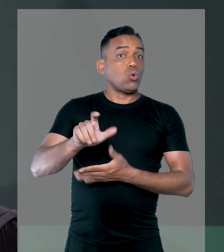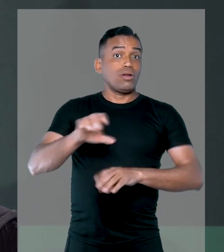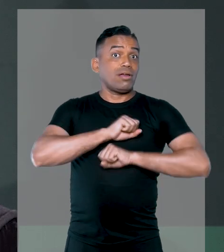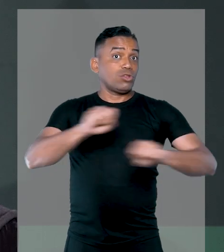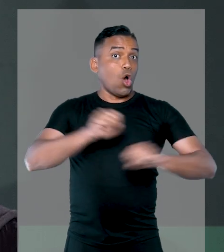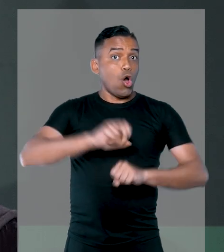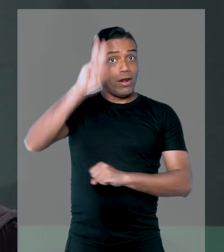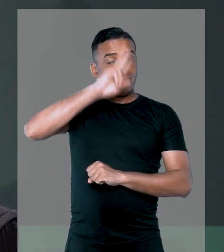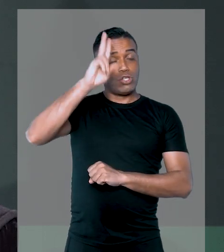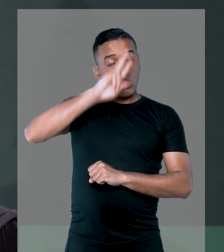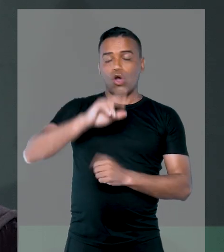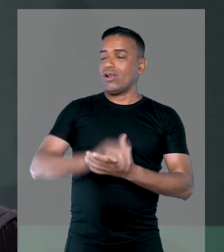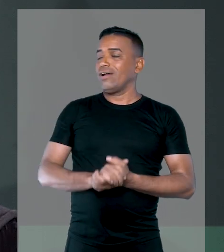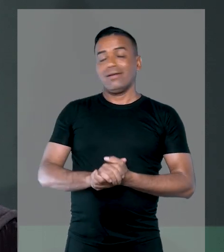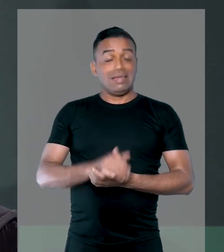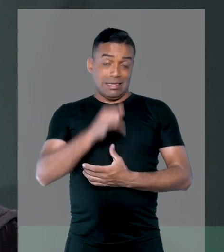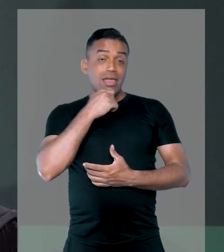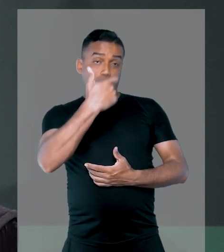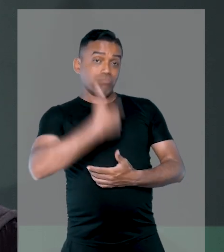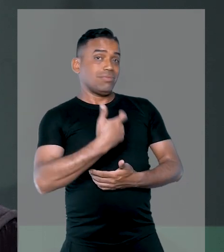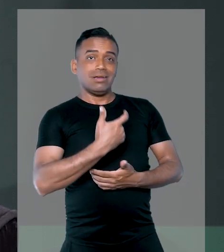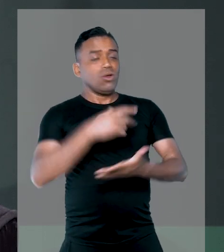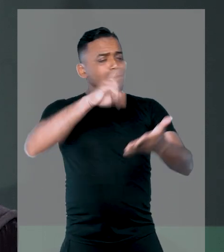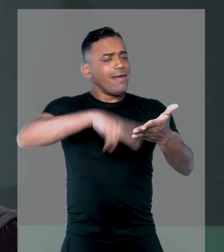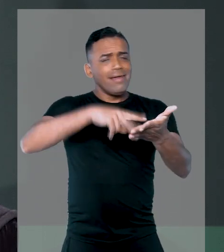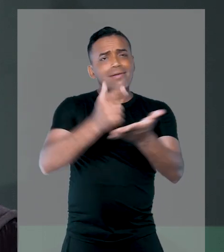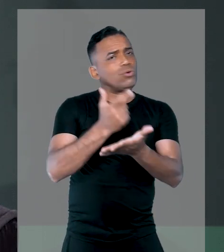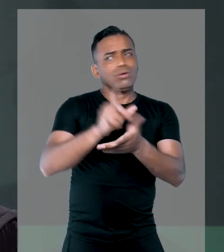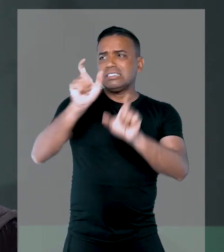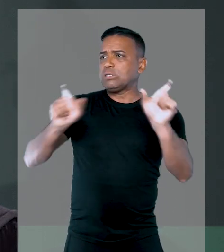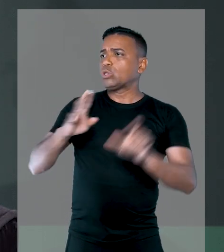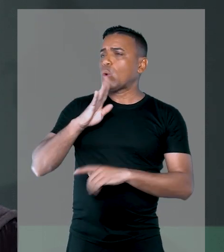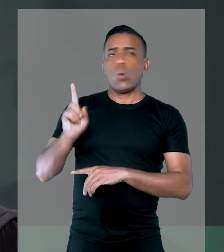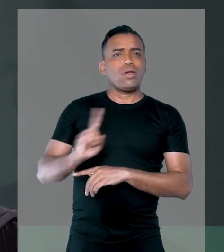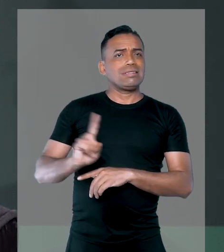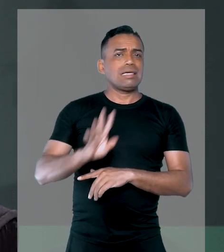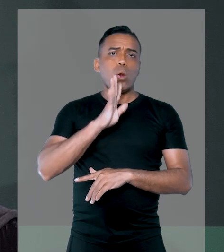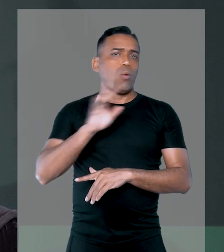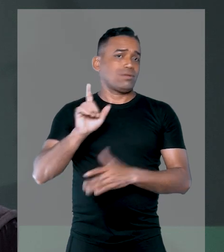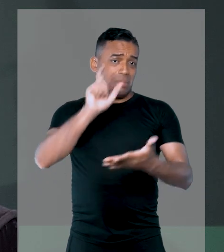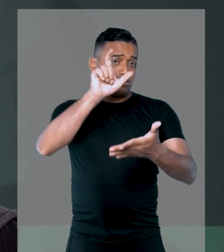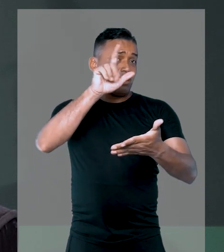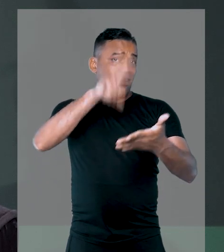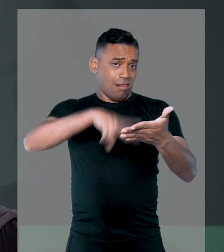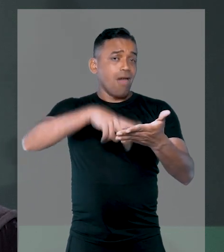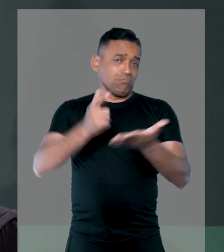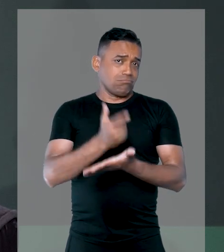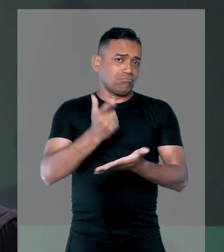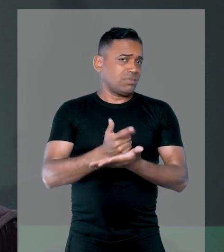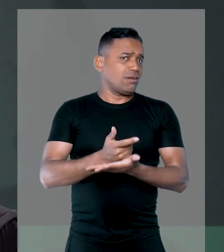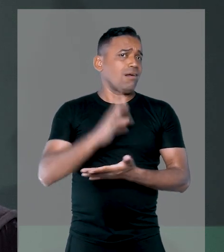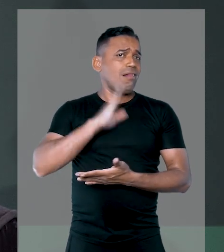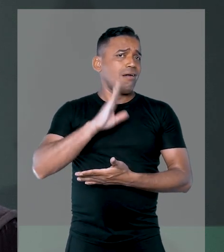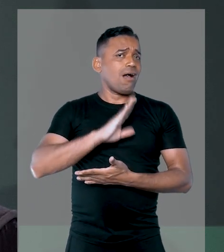assim como eu, já me peguei lendo cada livro de pessoas que eu nem conhecia. E é